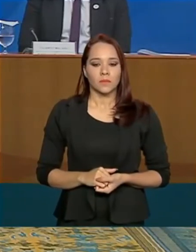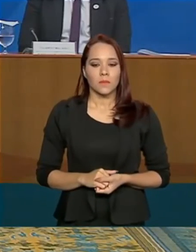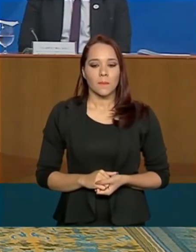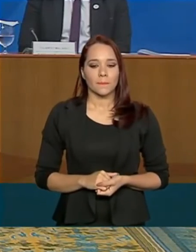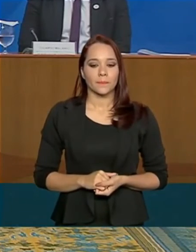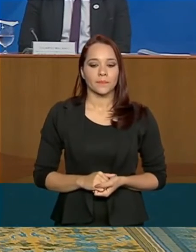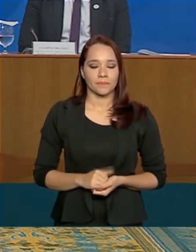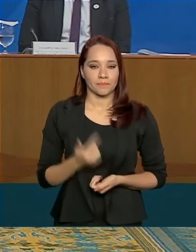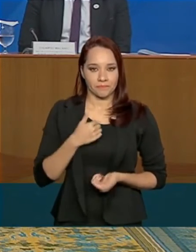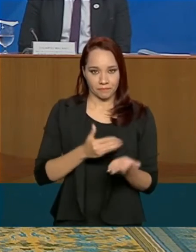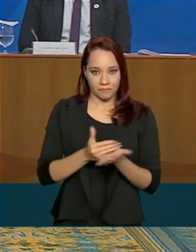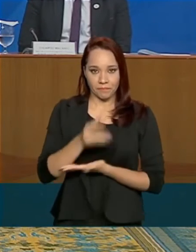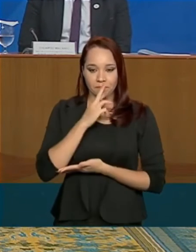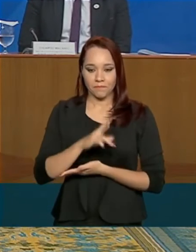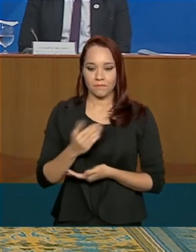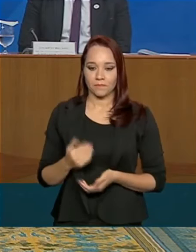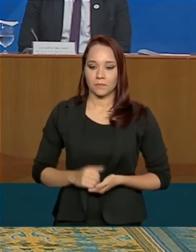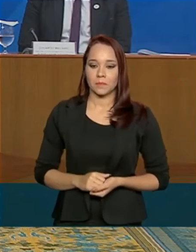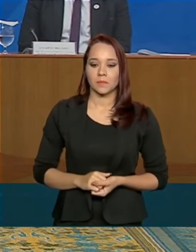Eu começo respondendo.